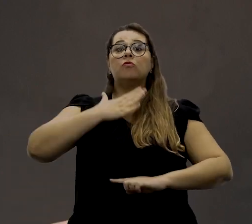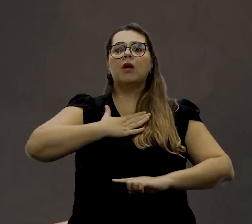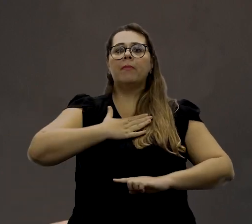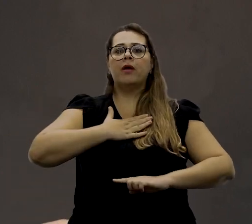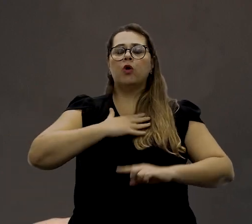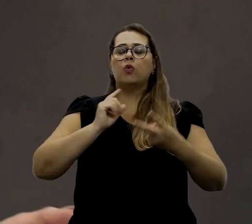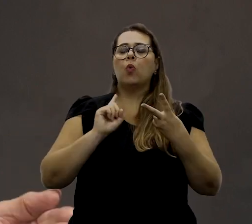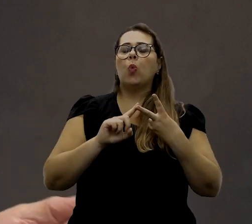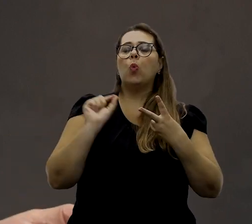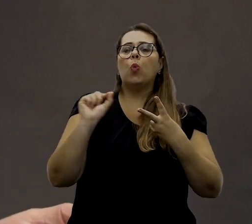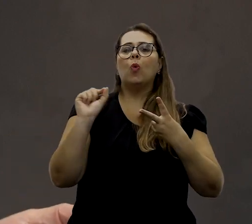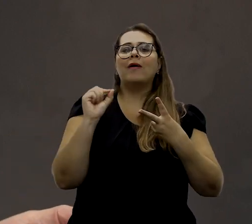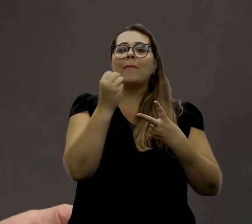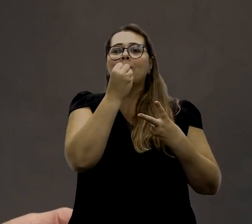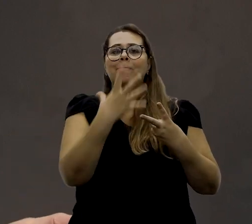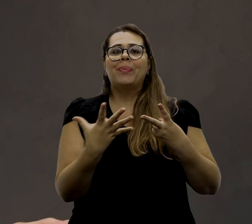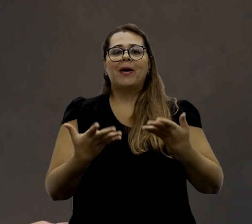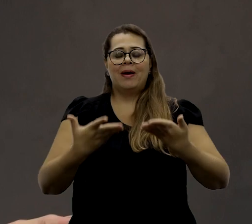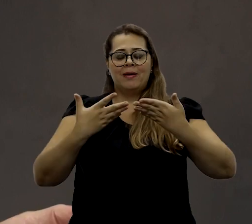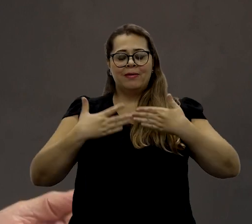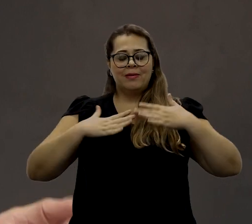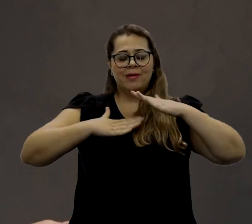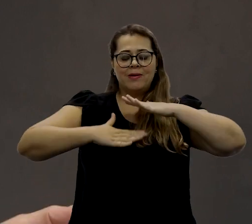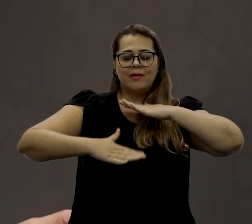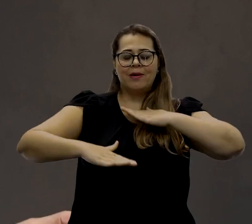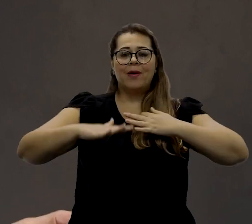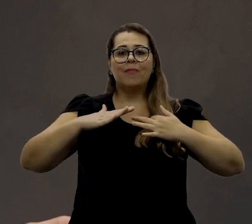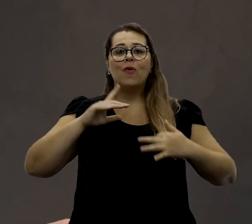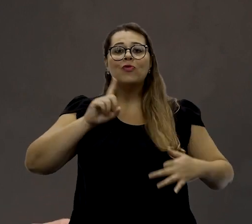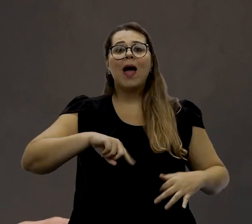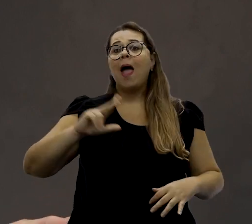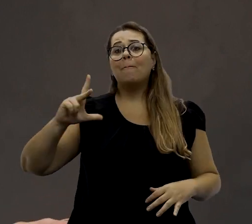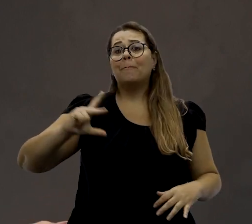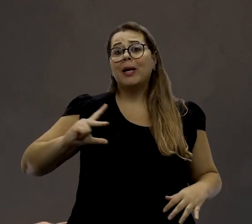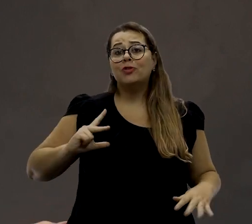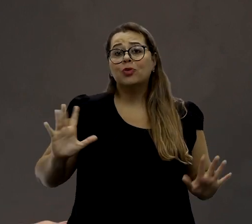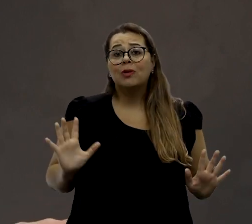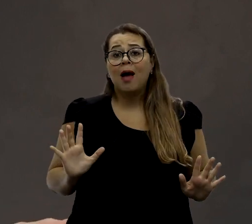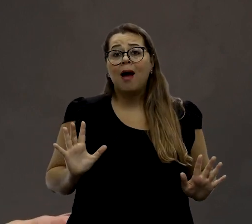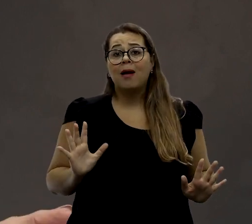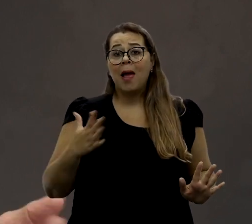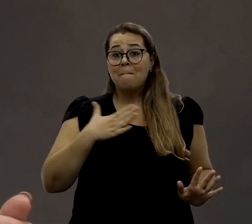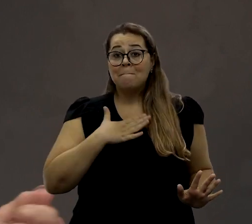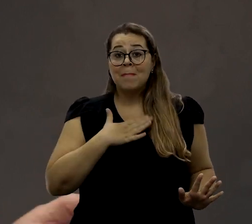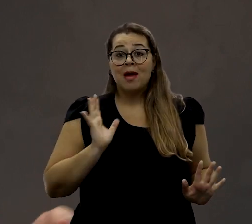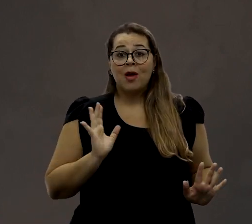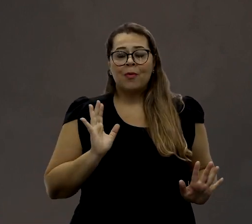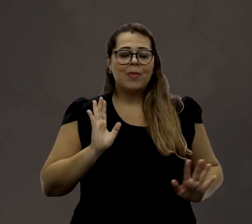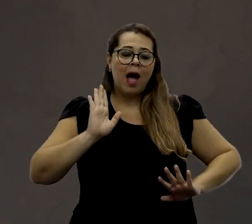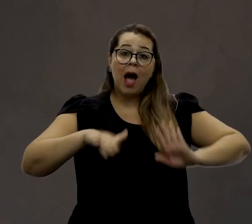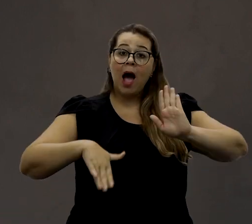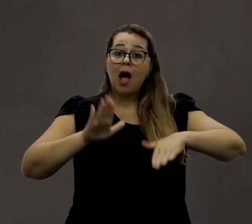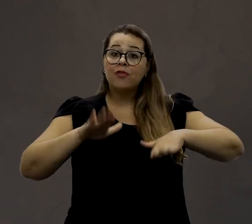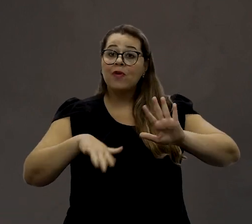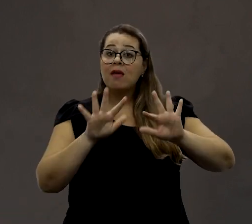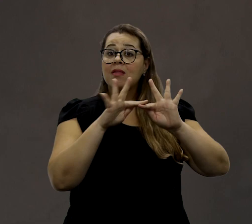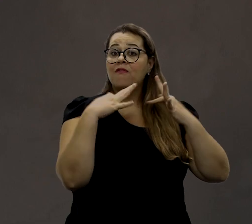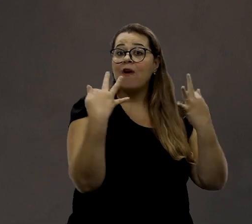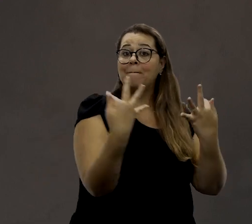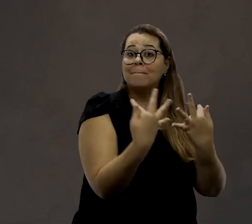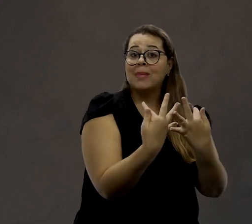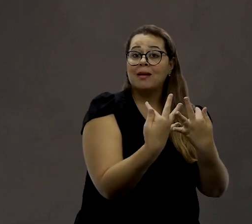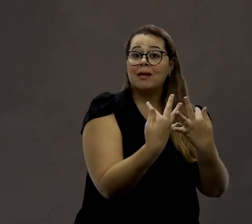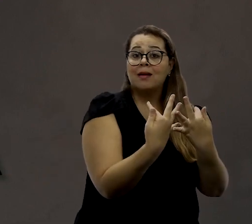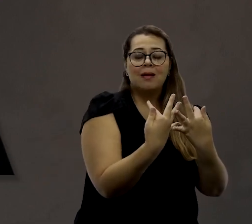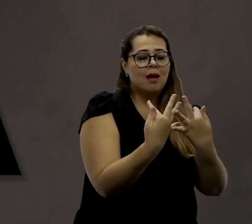deixa bem, o que me realiza, porque isso é muito particular de cada sujeito. Às vezes, na família, você pode fazer um